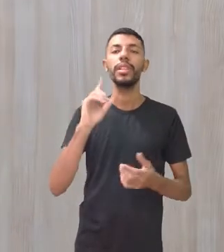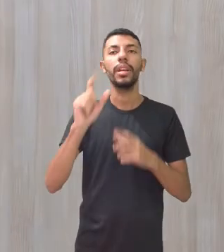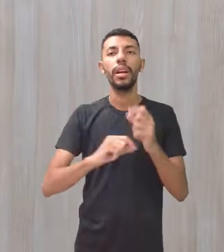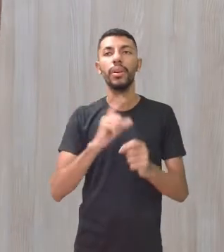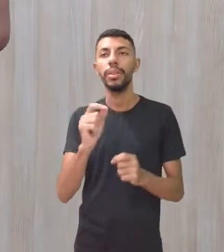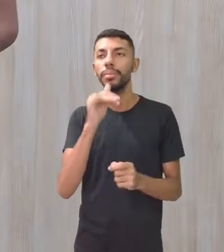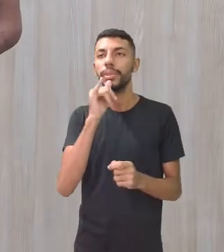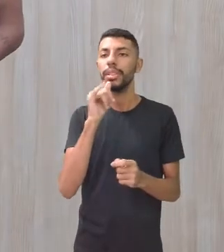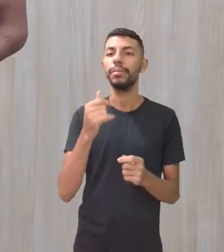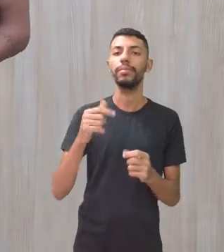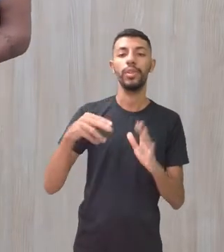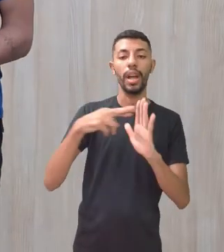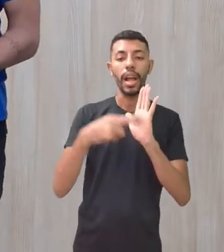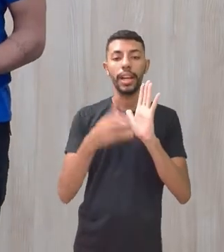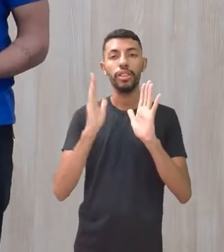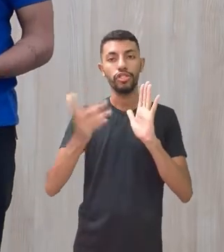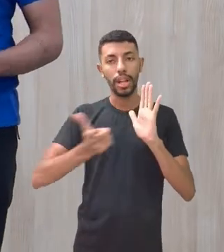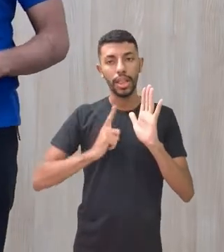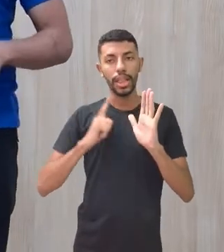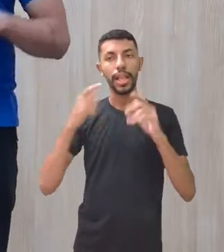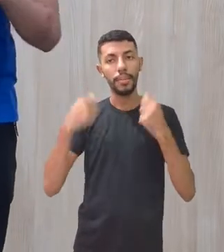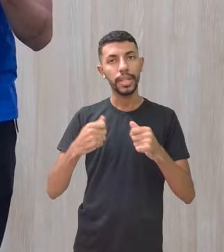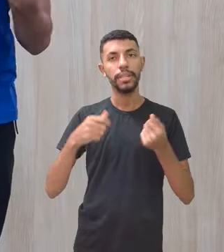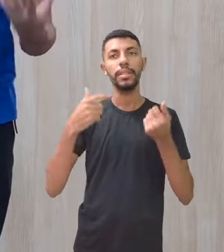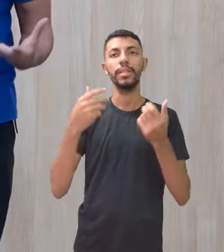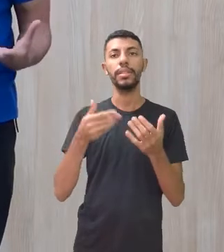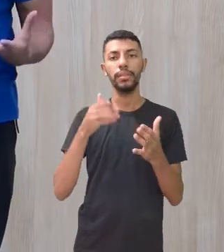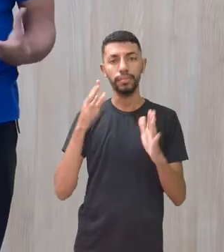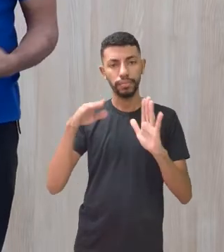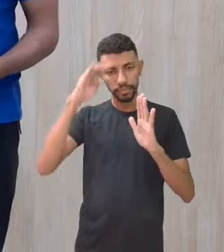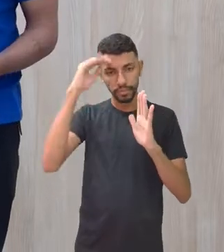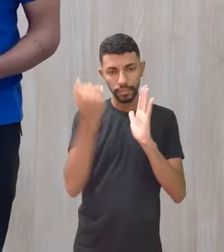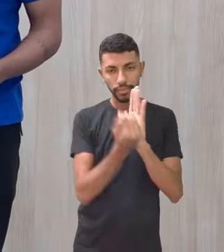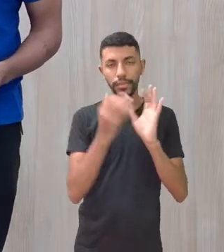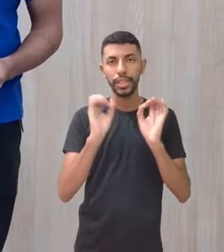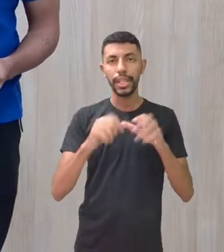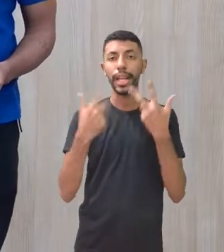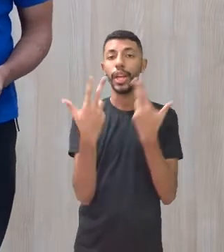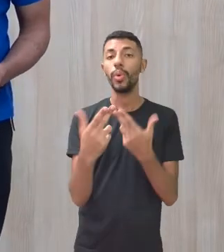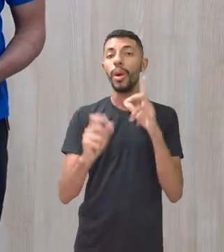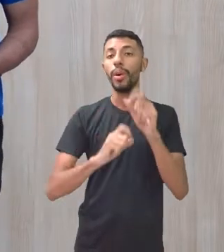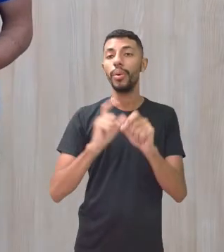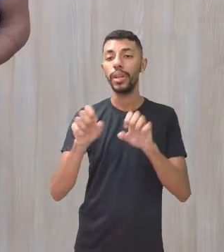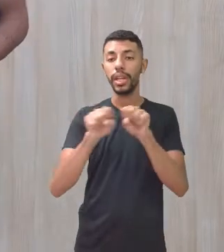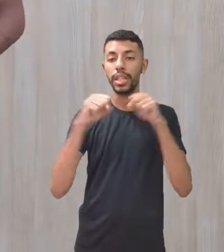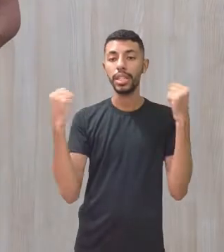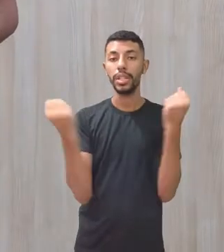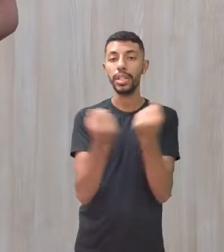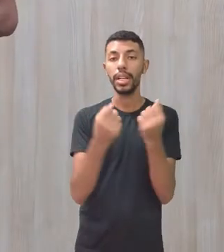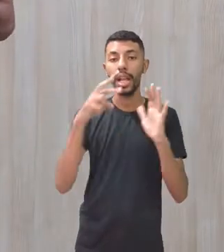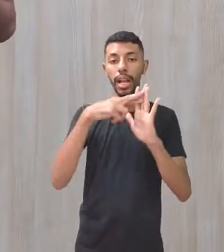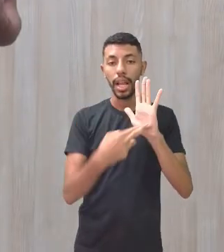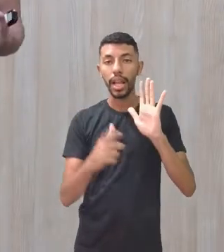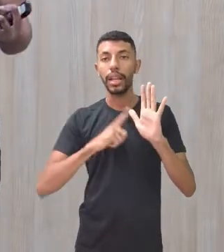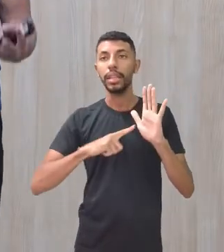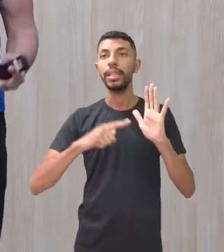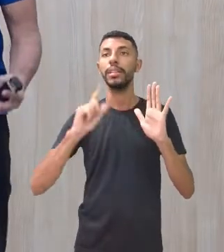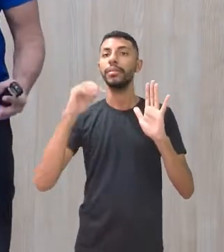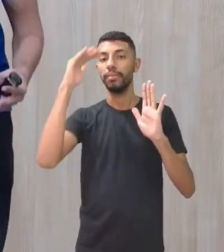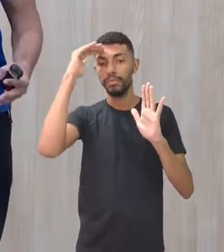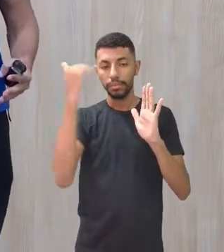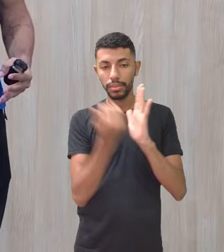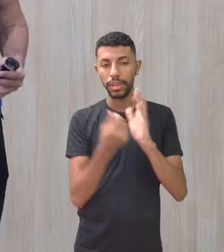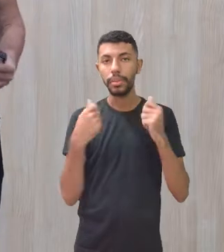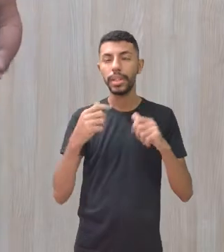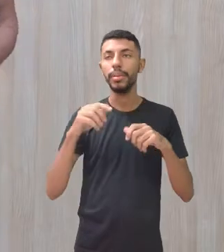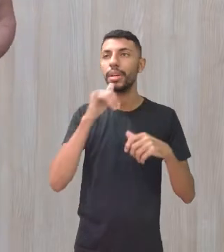cumpre. Assim como as regras que são criadas na nossa sociedade e a gente cresce ouvindo, ó, não pode fazer isso,